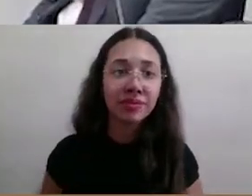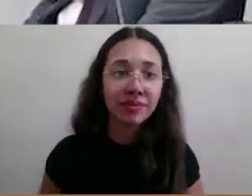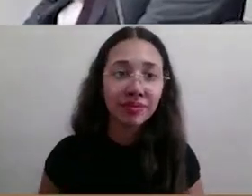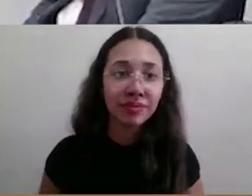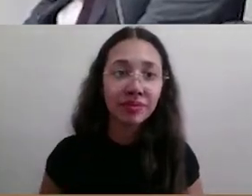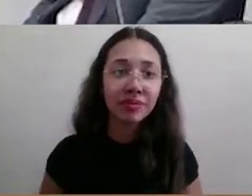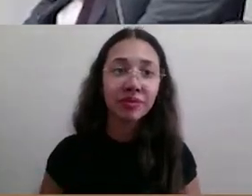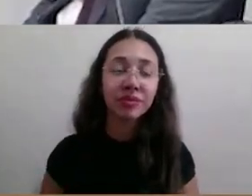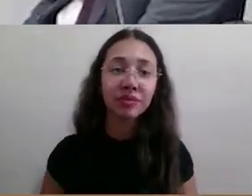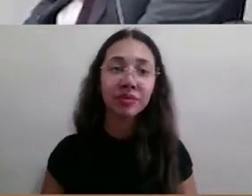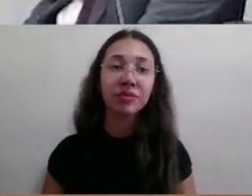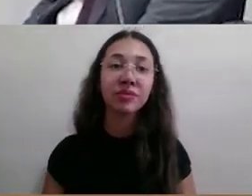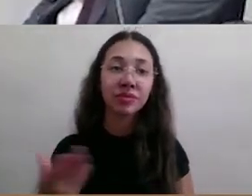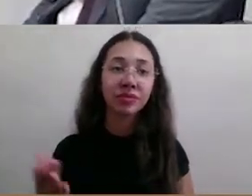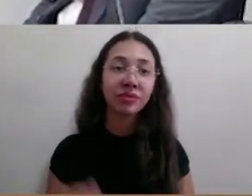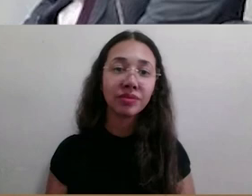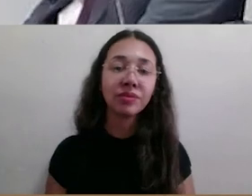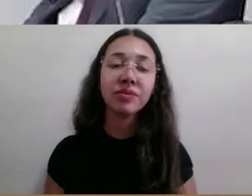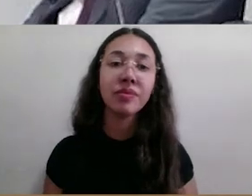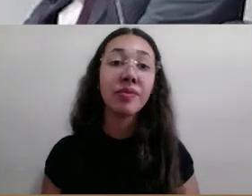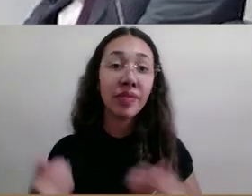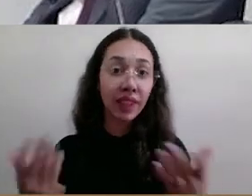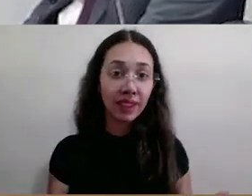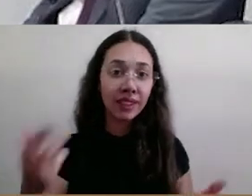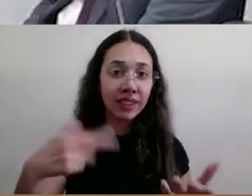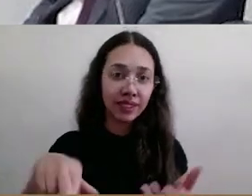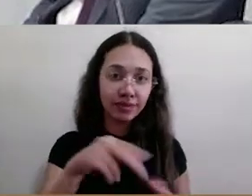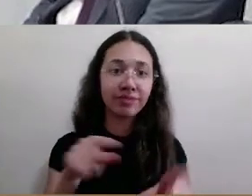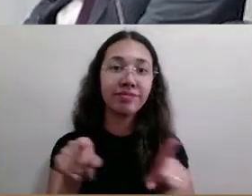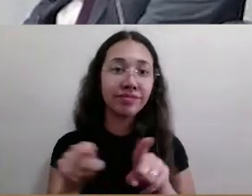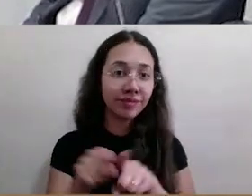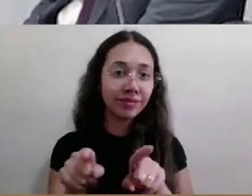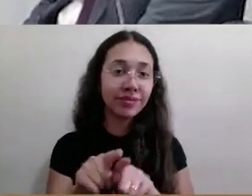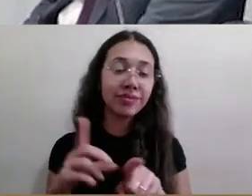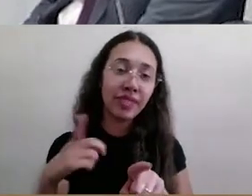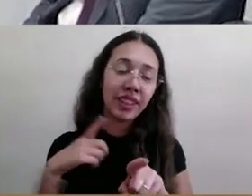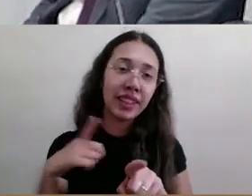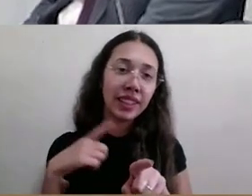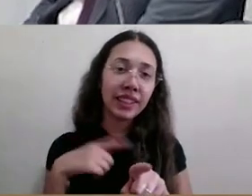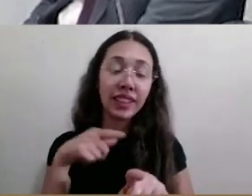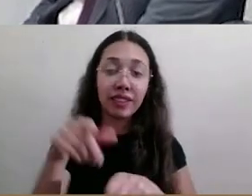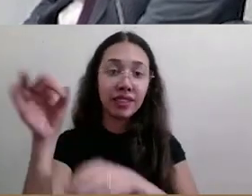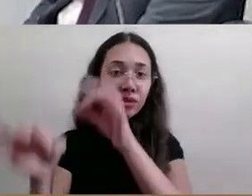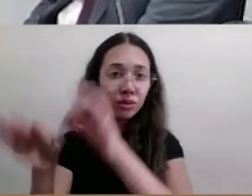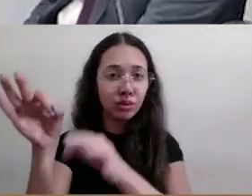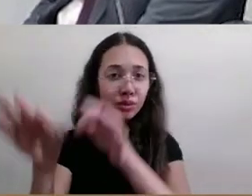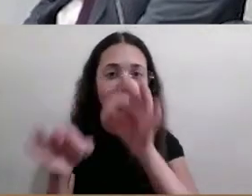cumulava. Pois bem, e aí a gente teve, então, esses